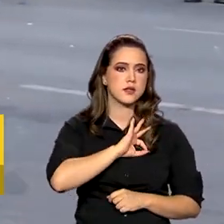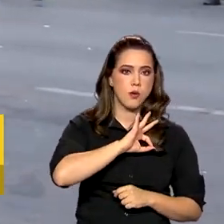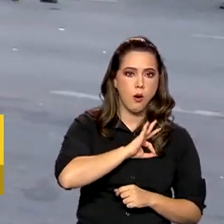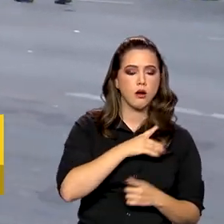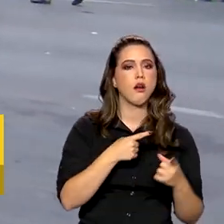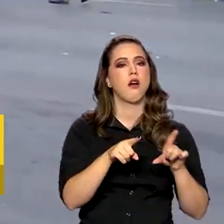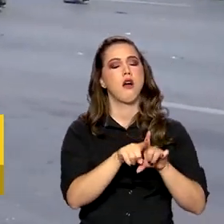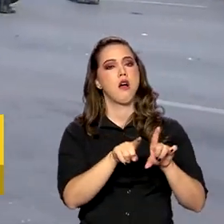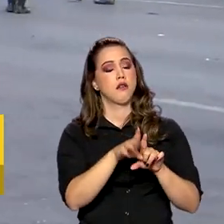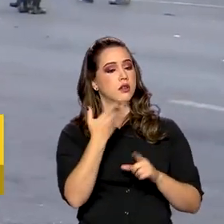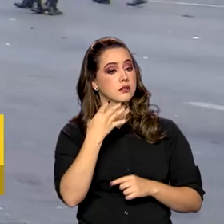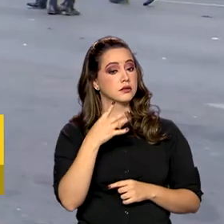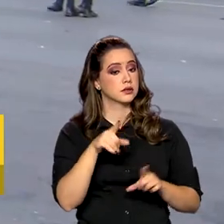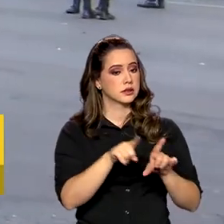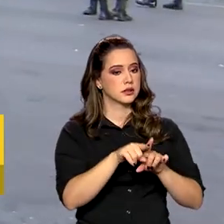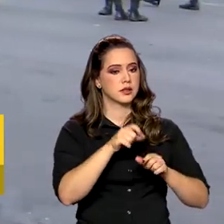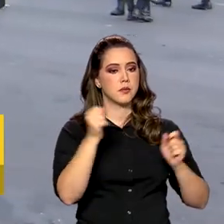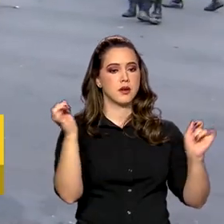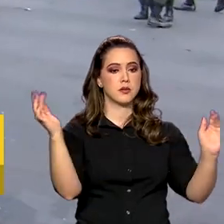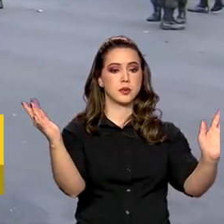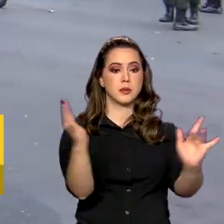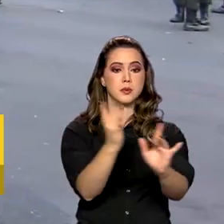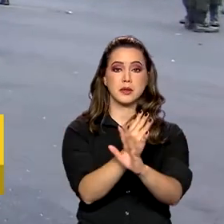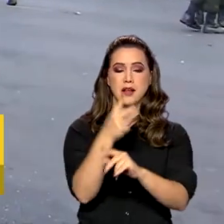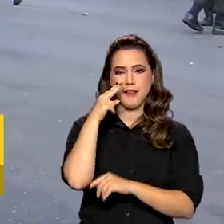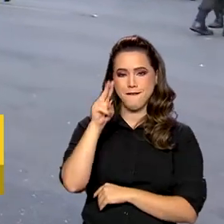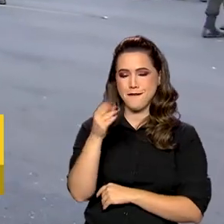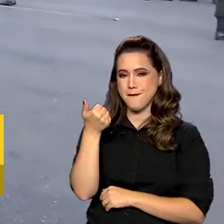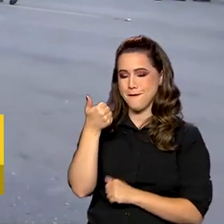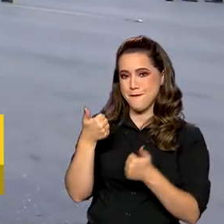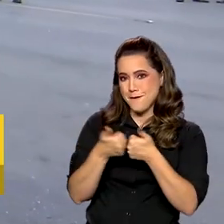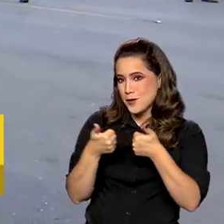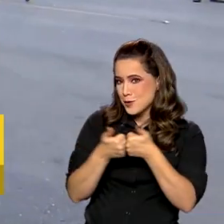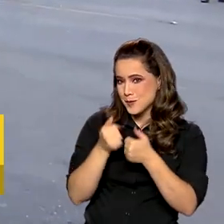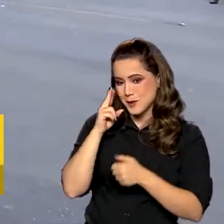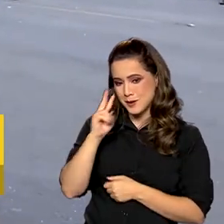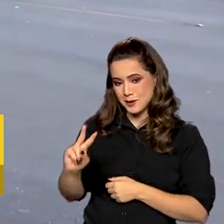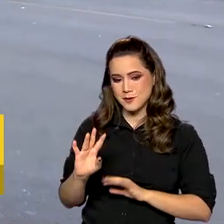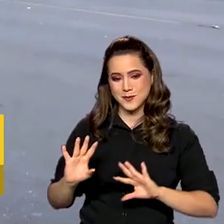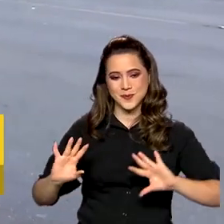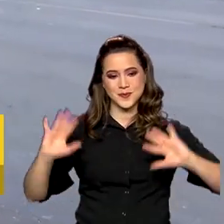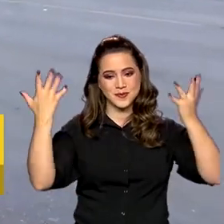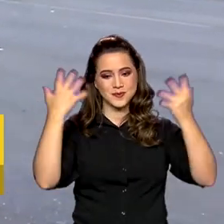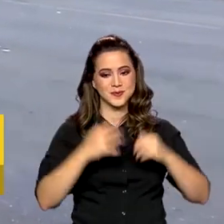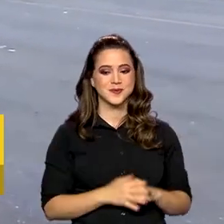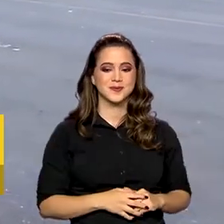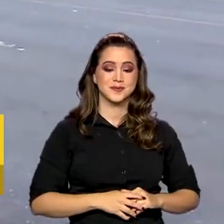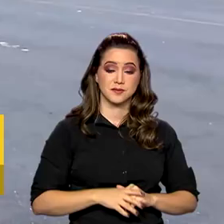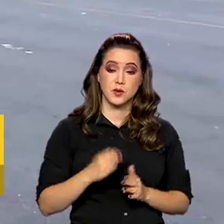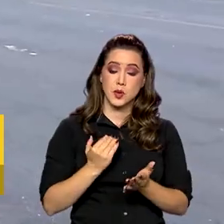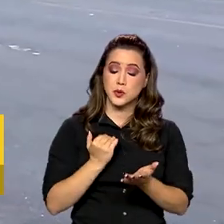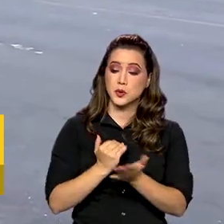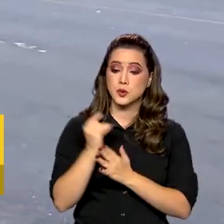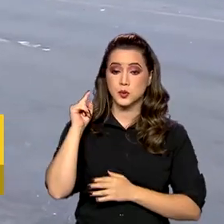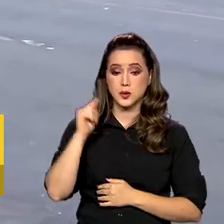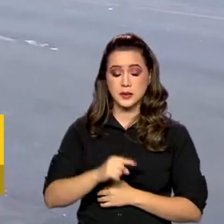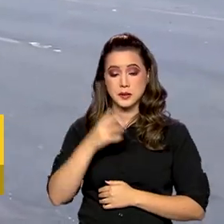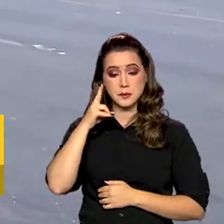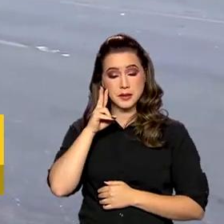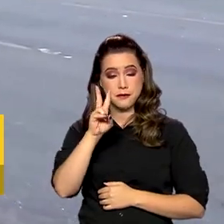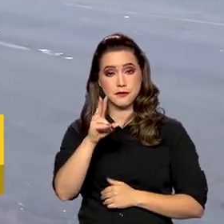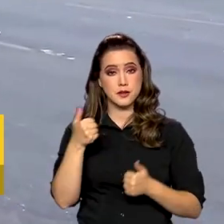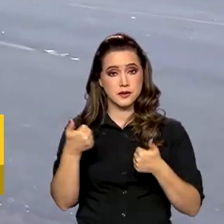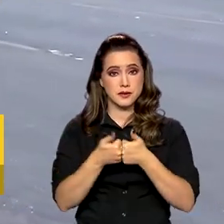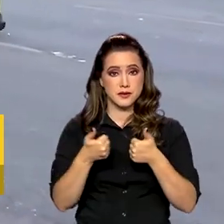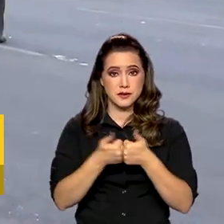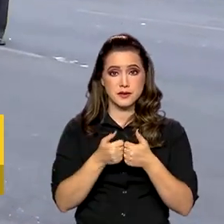trabalhando nessa segurança e também o público que veio conferir essa festa. Bem, eu continuo por aqui para acompanhar